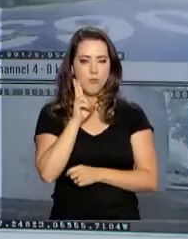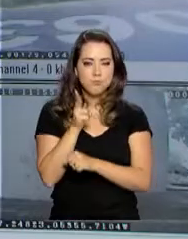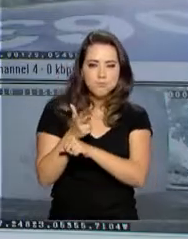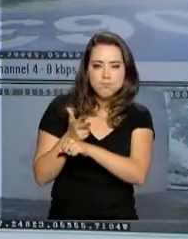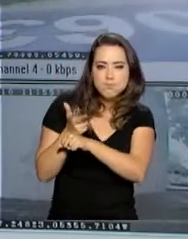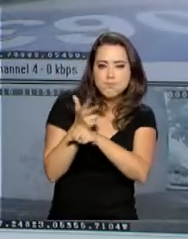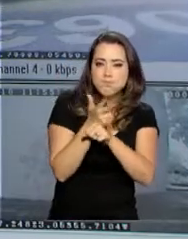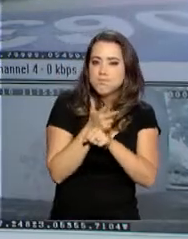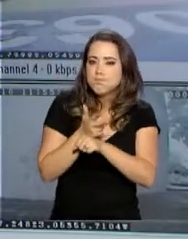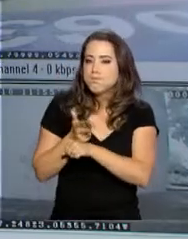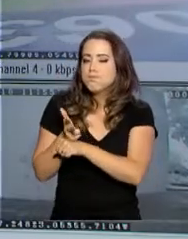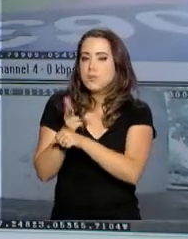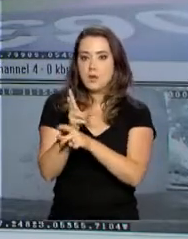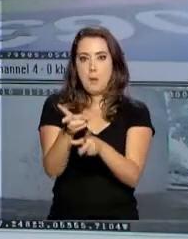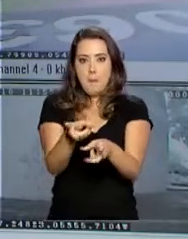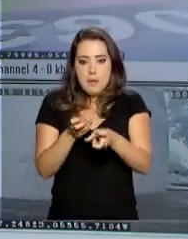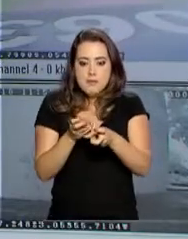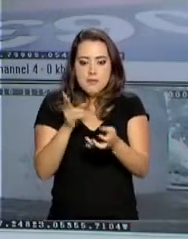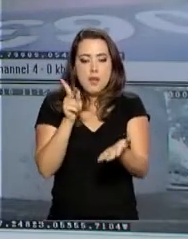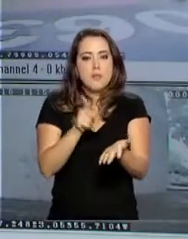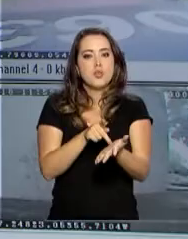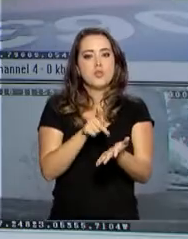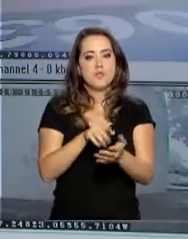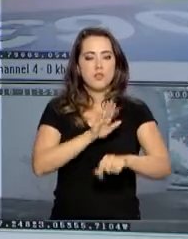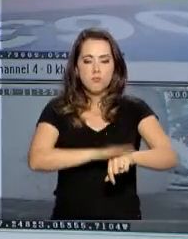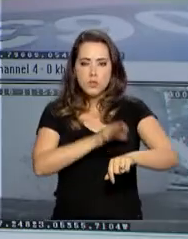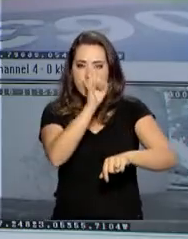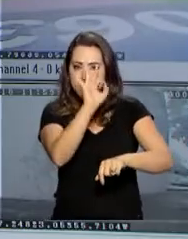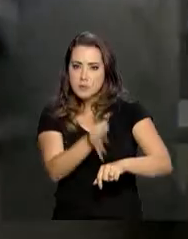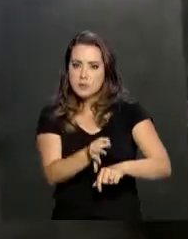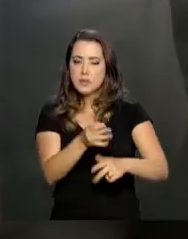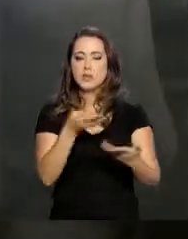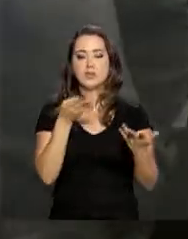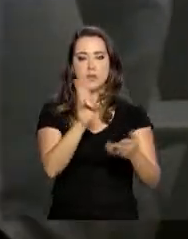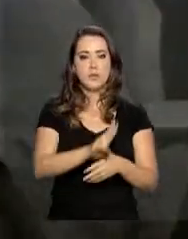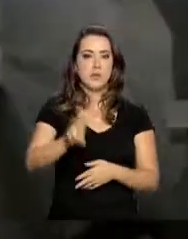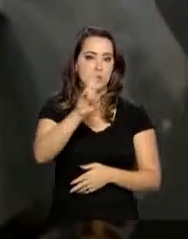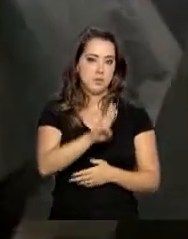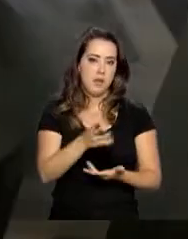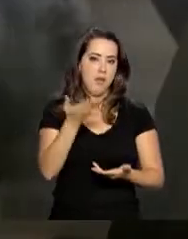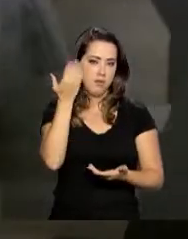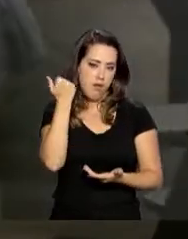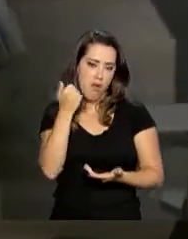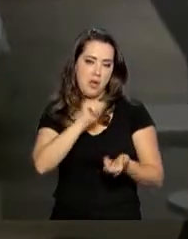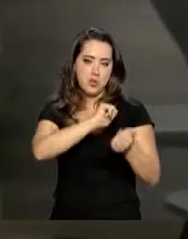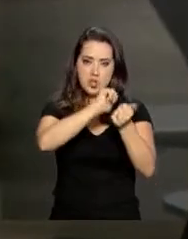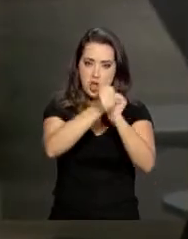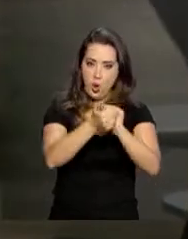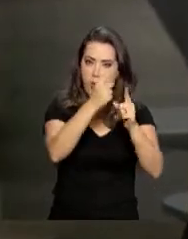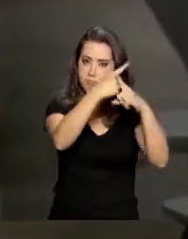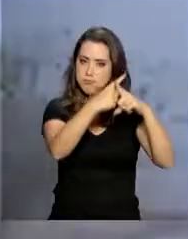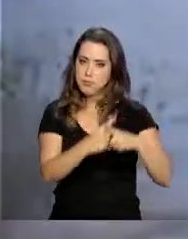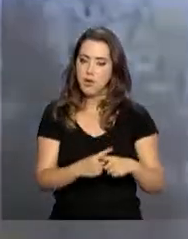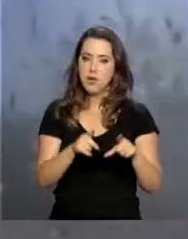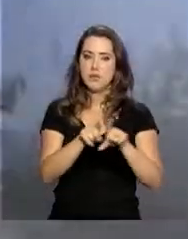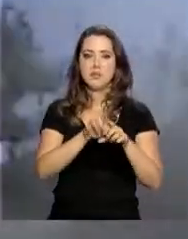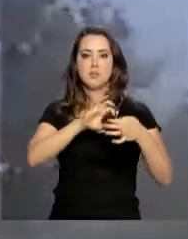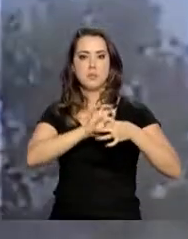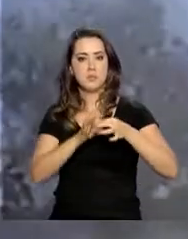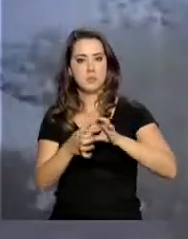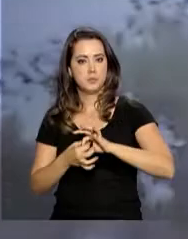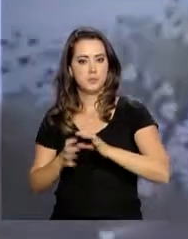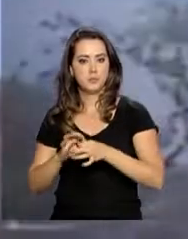câmeras de monitoramento em tempo real, que foi utilizado em grandes eventos como a Copa do Mundo de Futebol e as